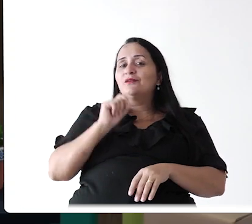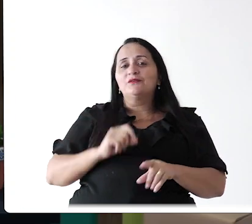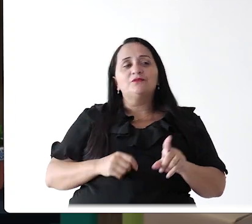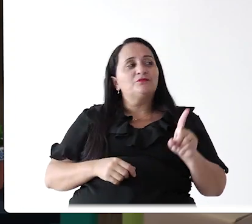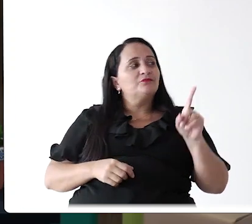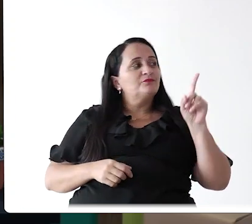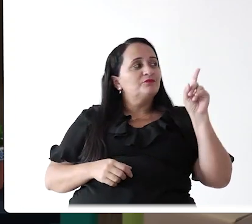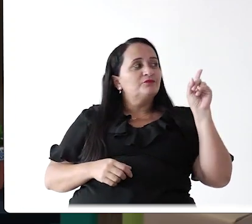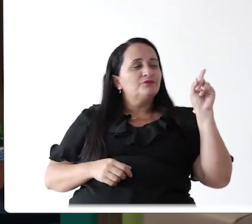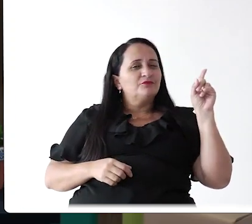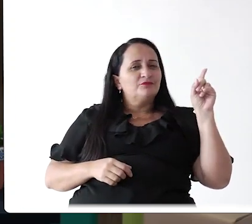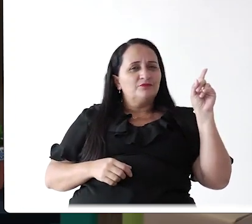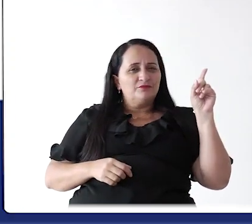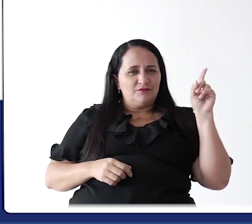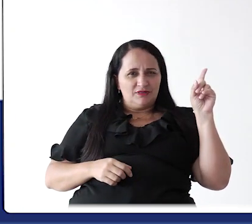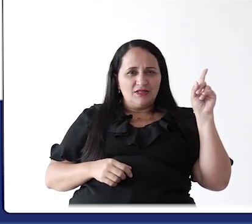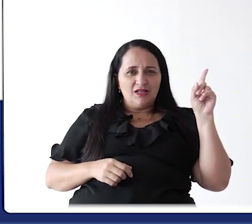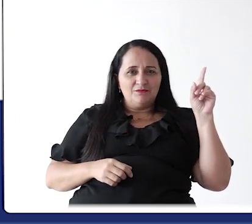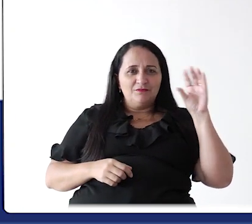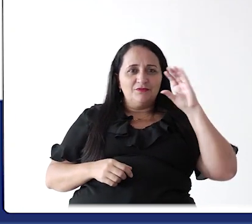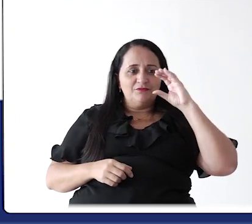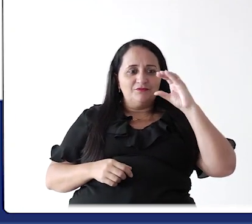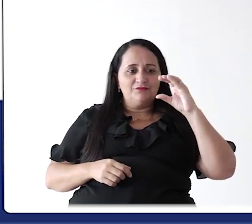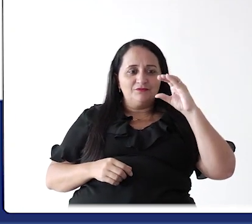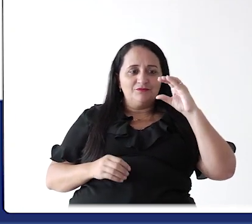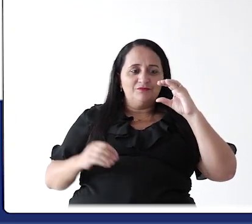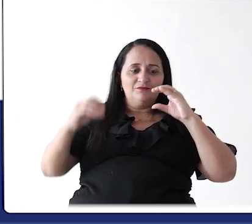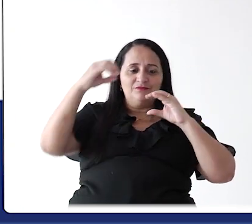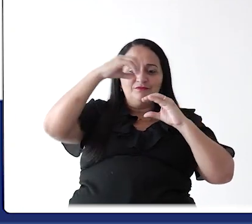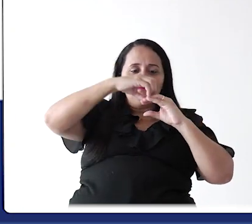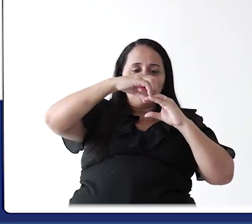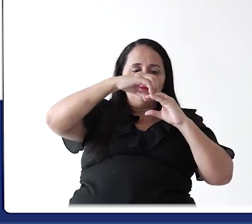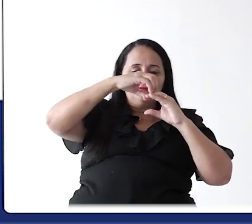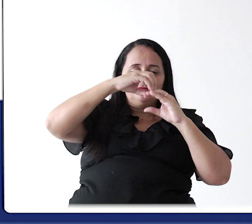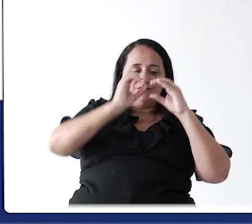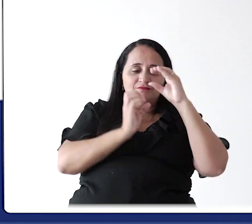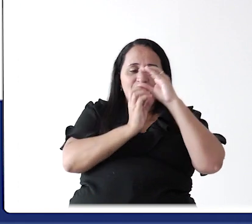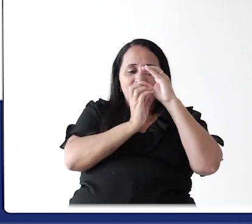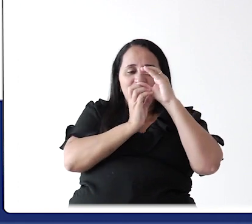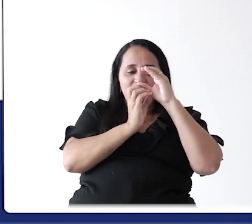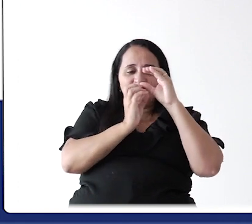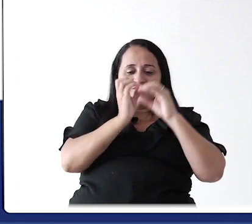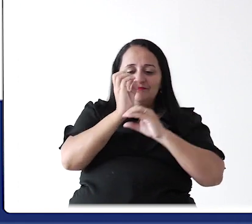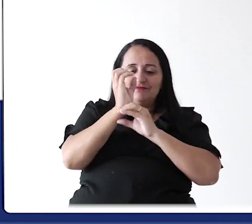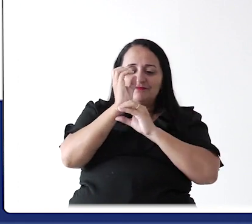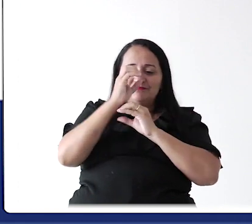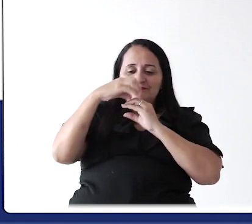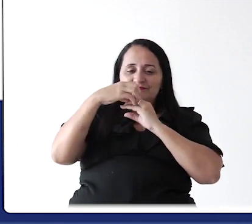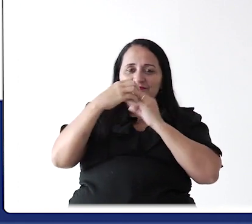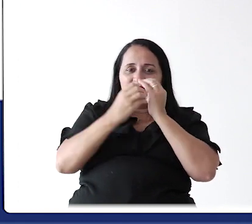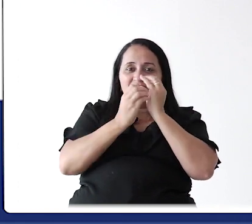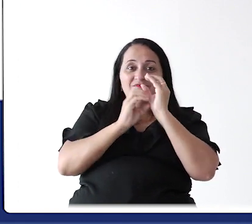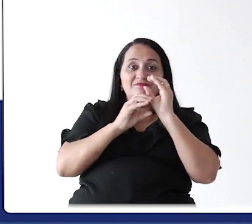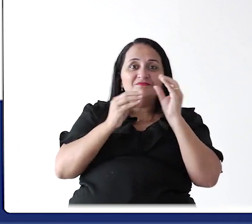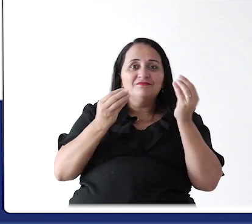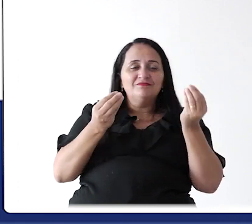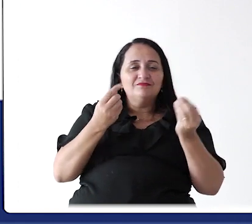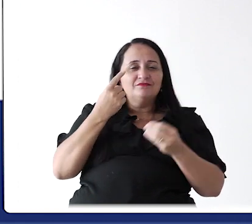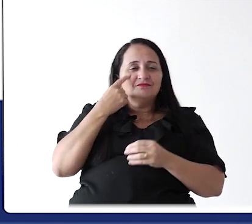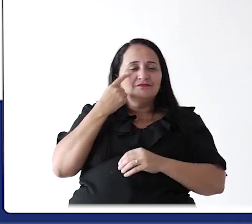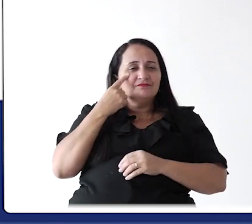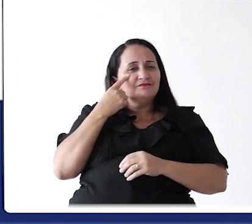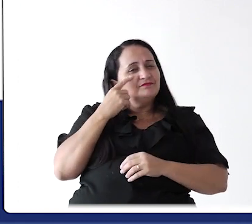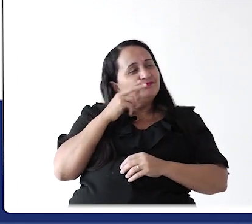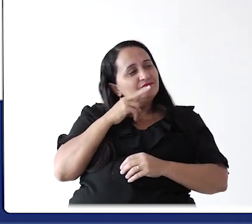Já perceberam esse quebra-cabeça? Estão faltando algumas peças, não é verdade? Vixe, vamos ler